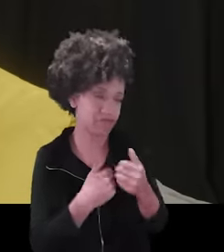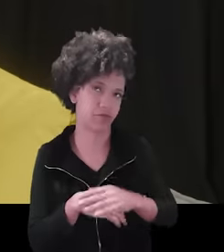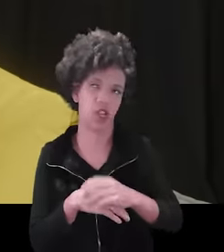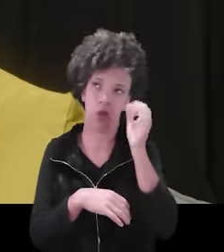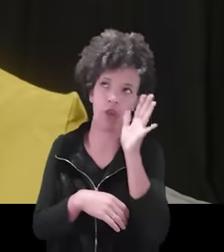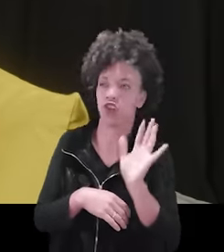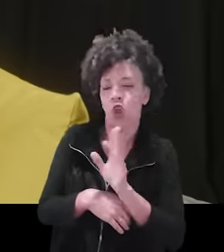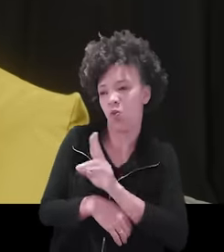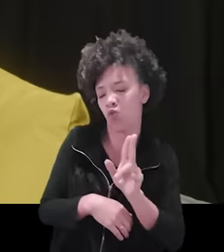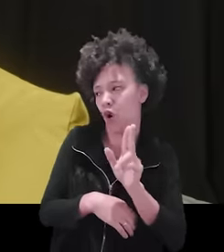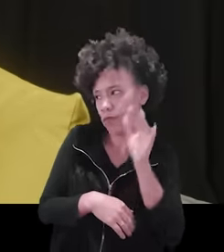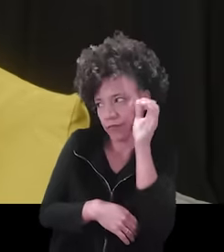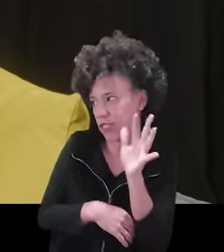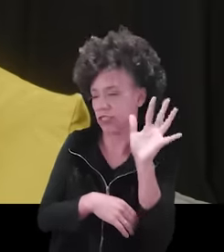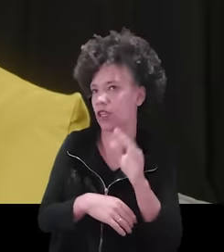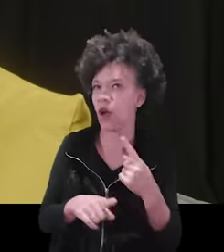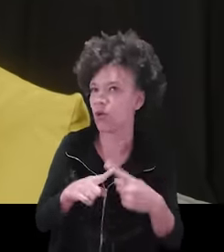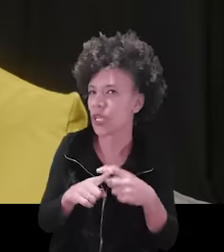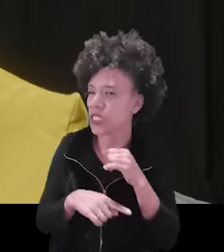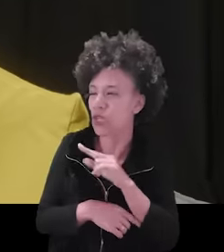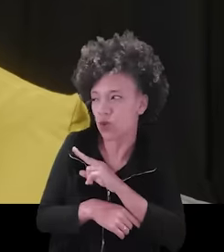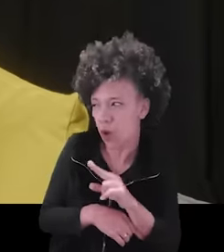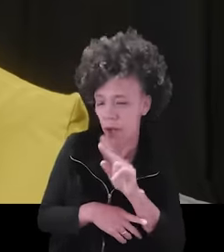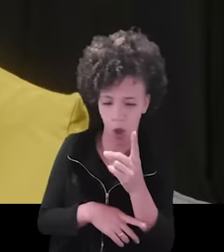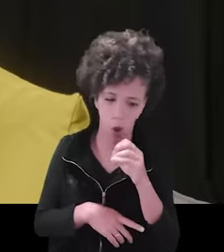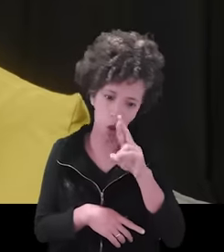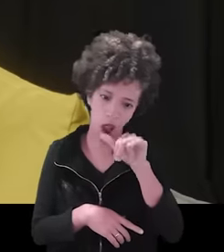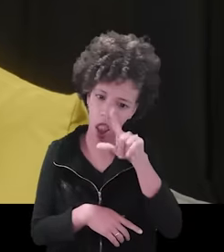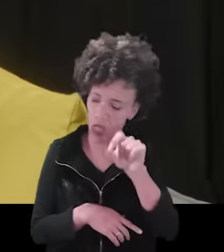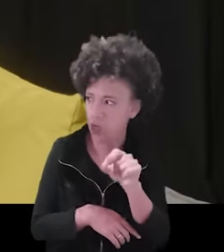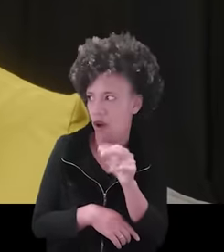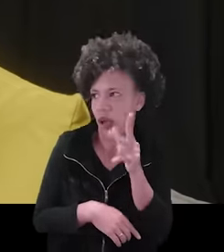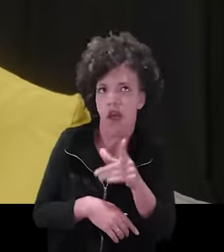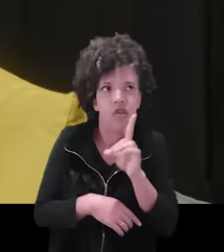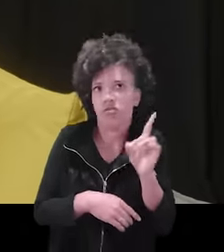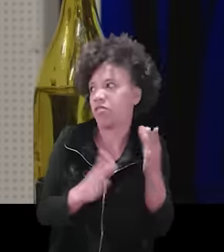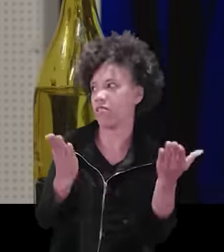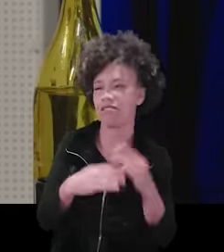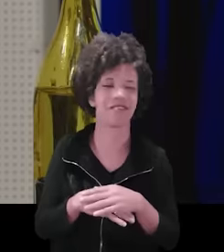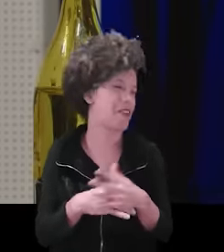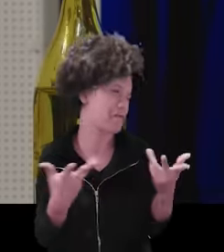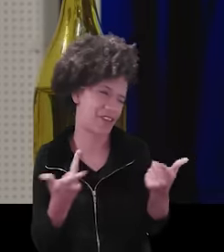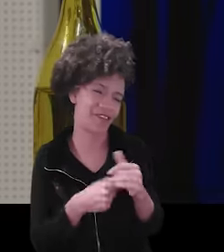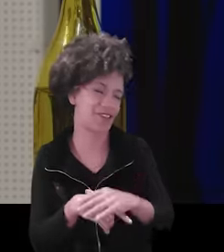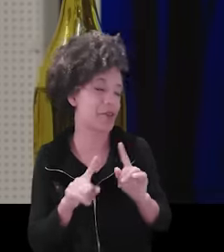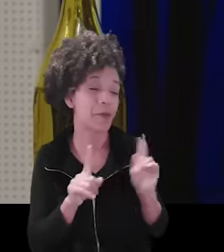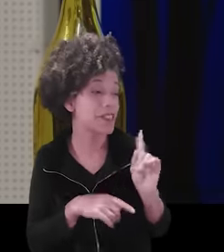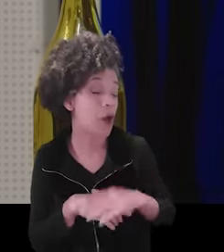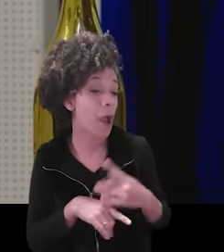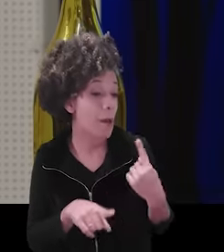imagino que seja uma alcunha sobre Orlando você mora em Orlando é Deus não